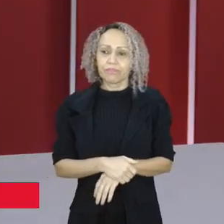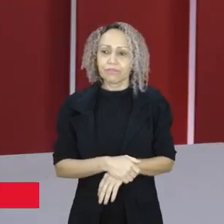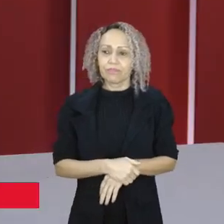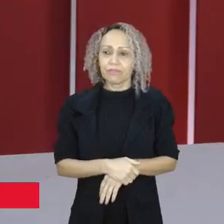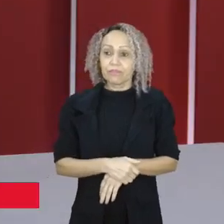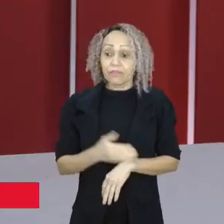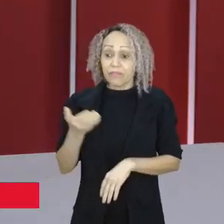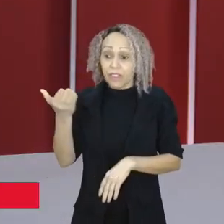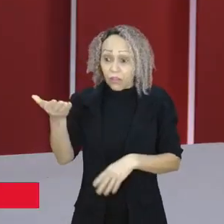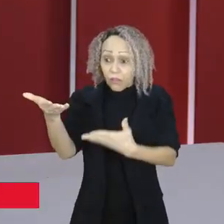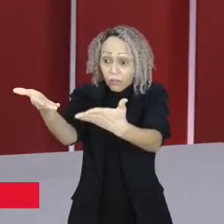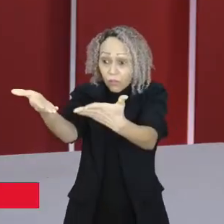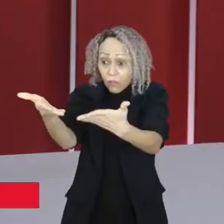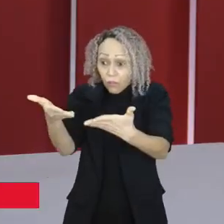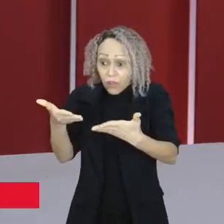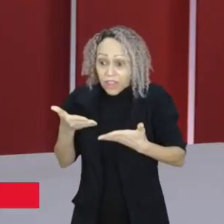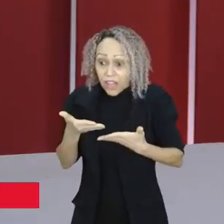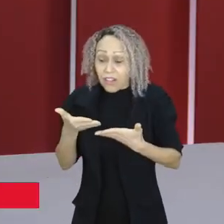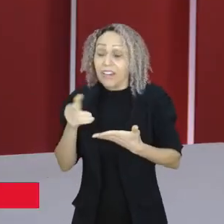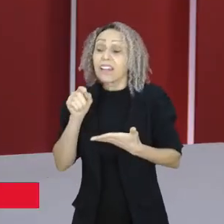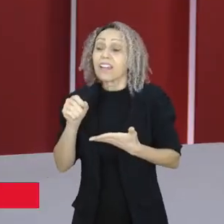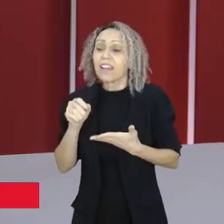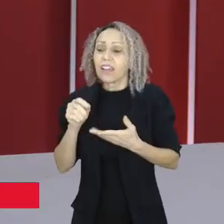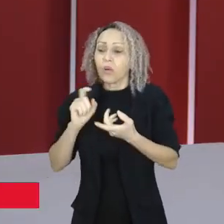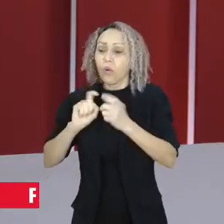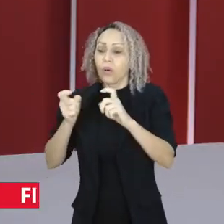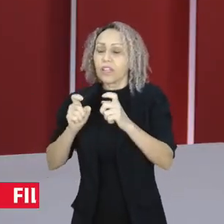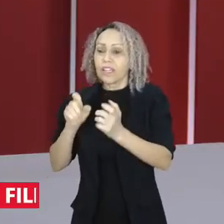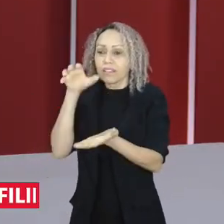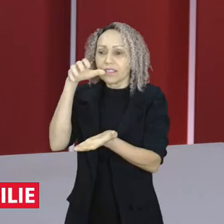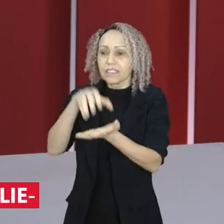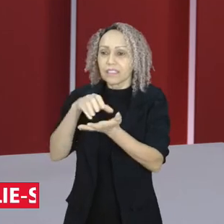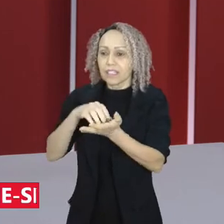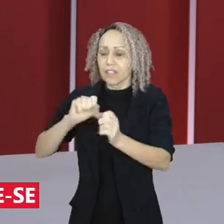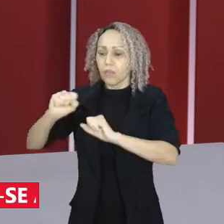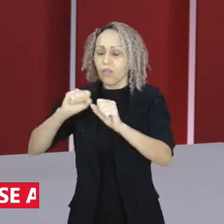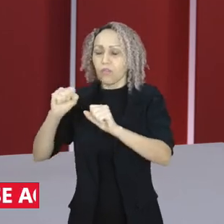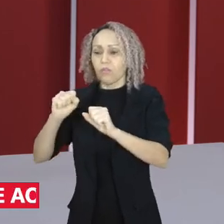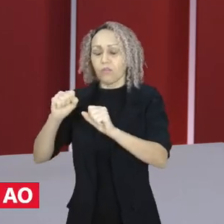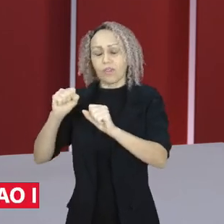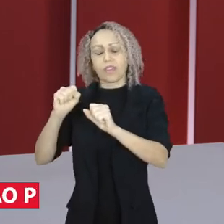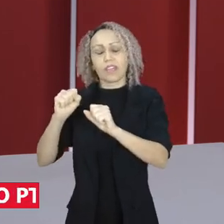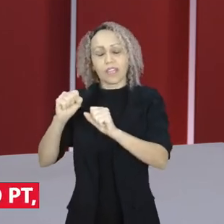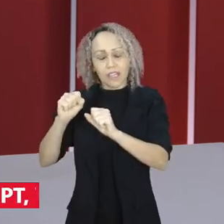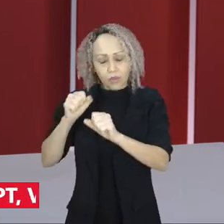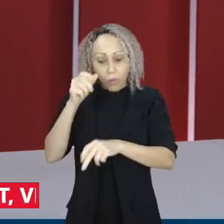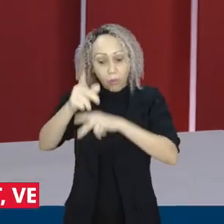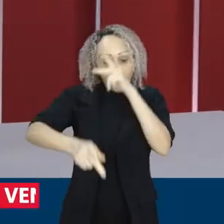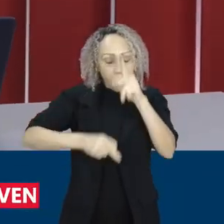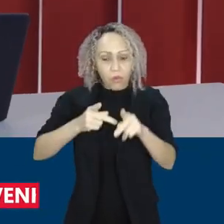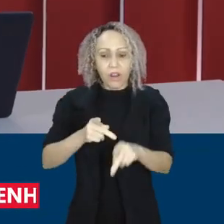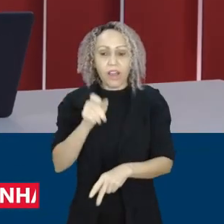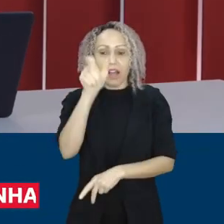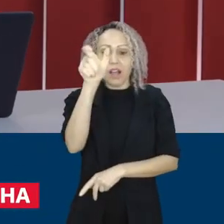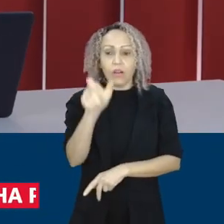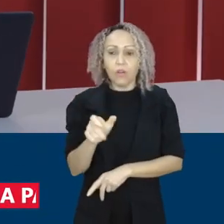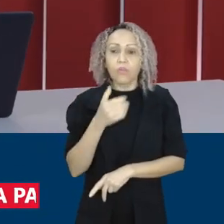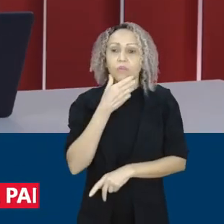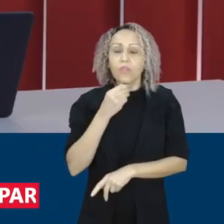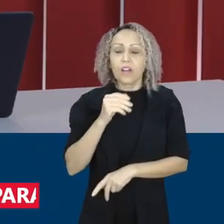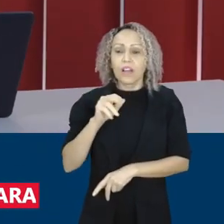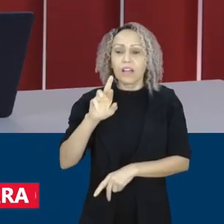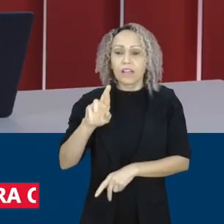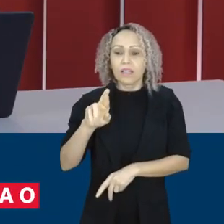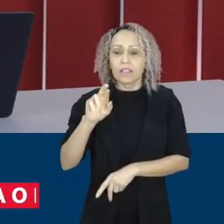Vamos conversar agora com coordenador da central de movimentos populares Raimundo Bonfim bom dia para você Raimundo seja